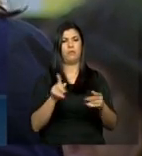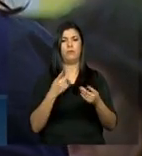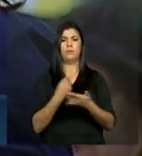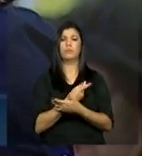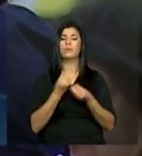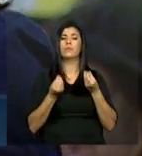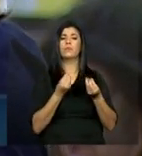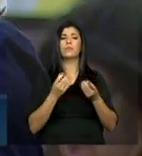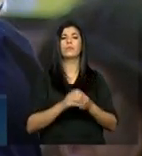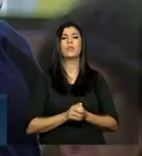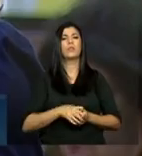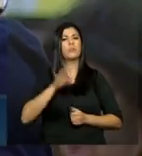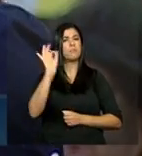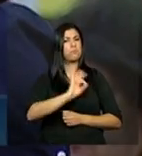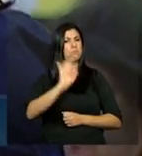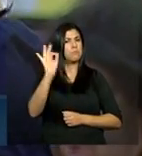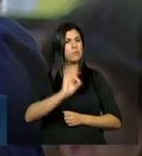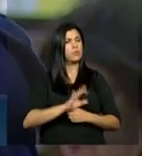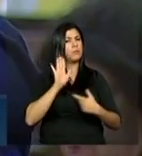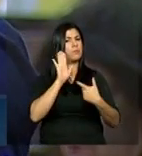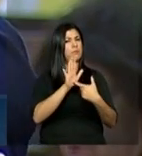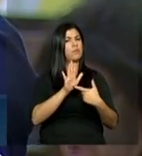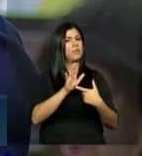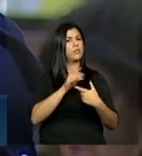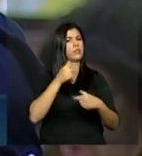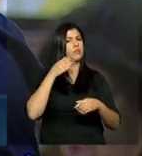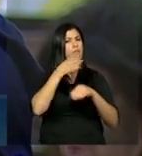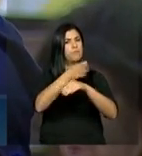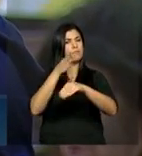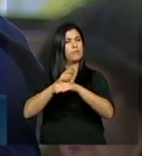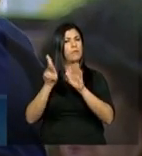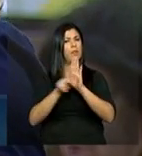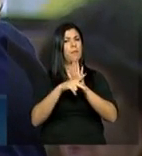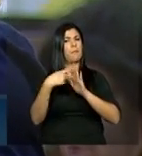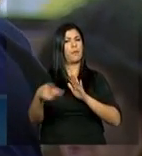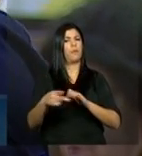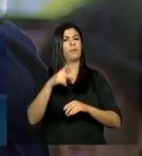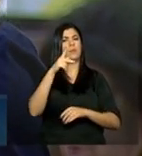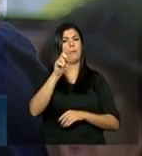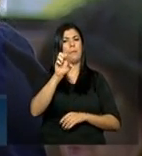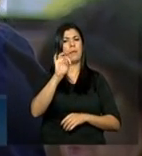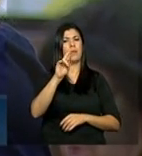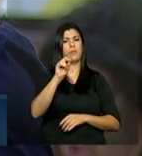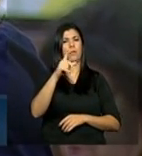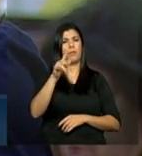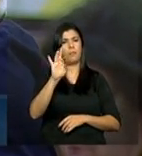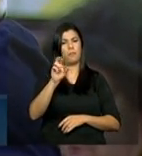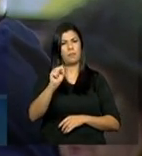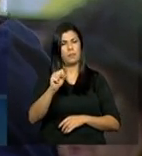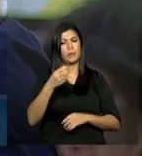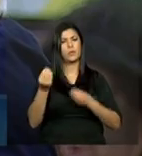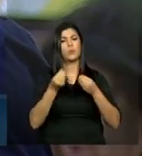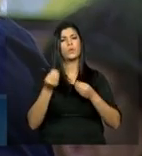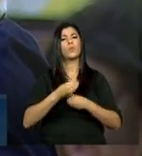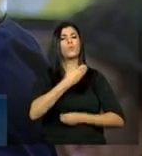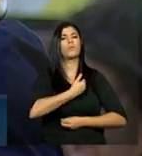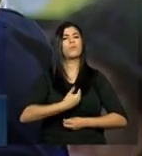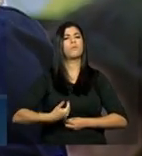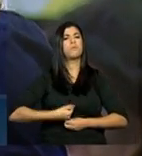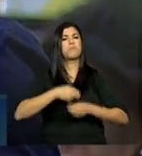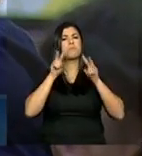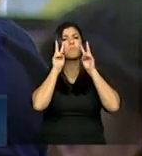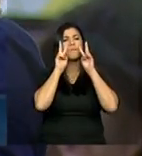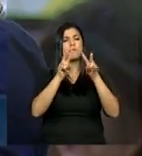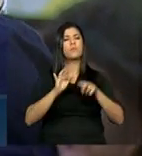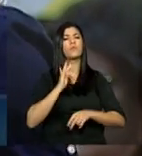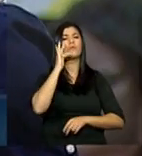o grande percentual aí é dela. Então, queria saber como é que o governo vai encarar os investimentos do PAC para o